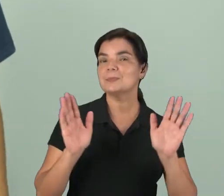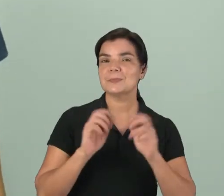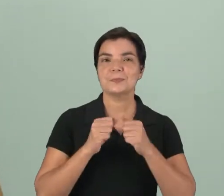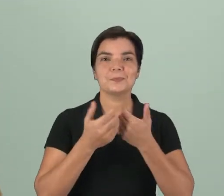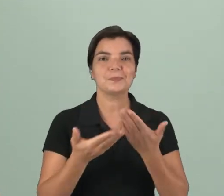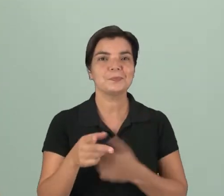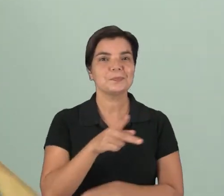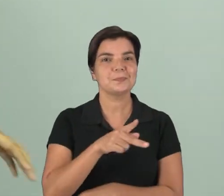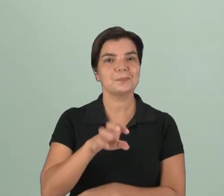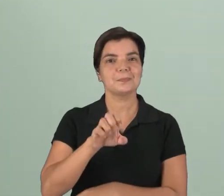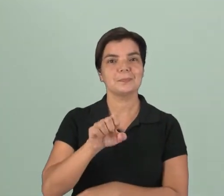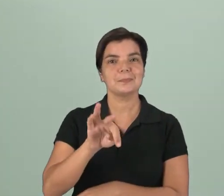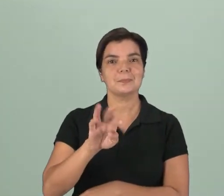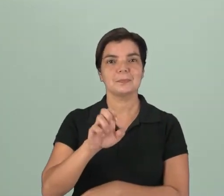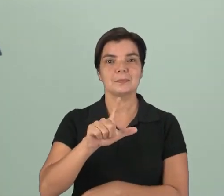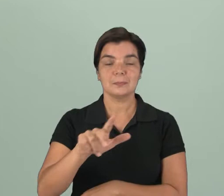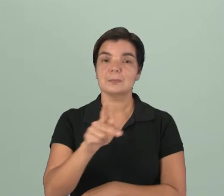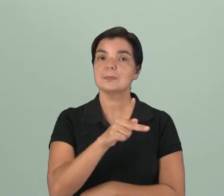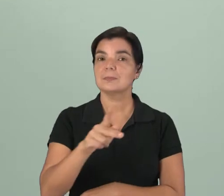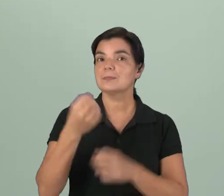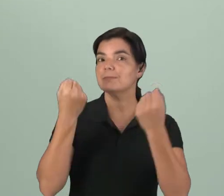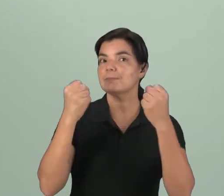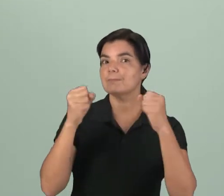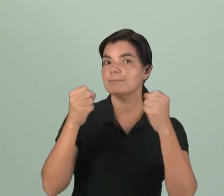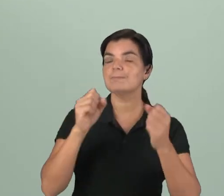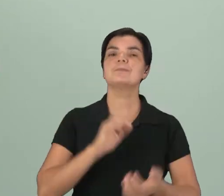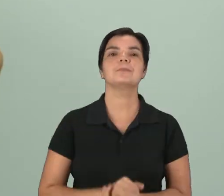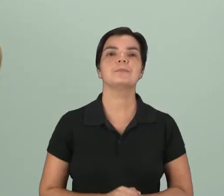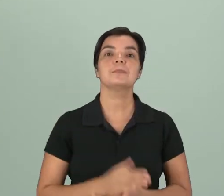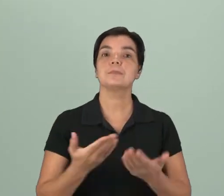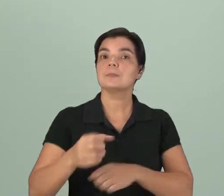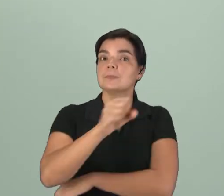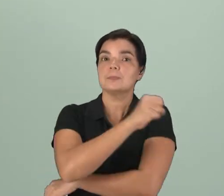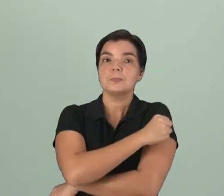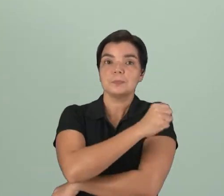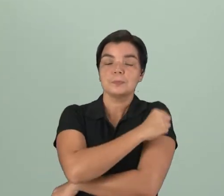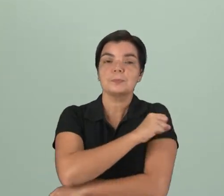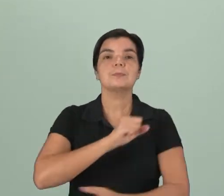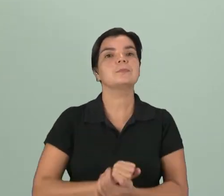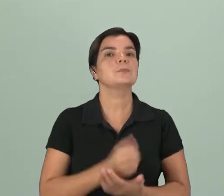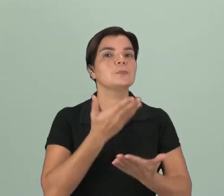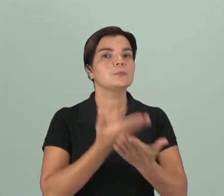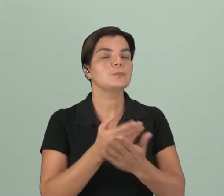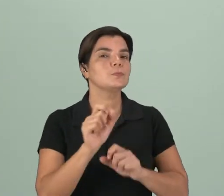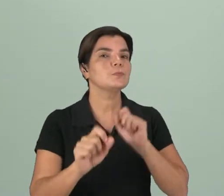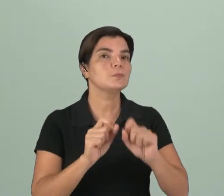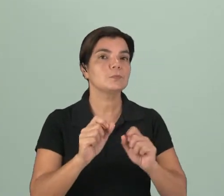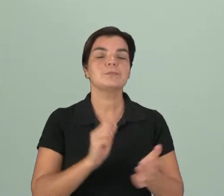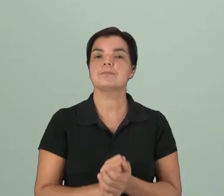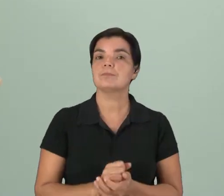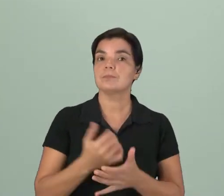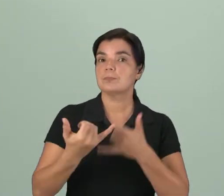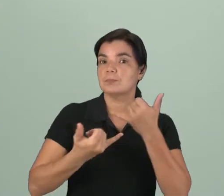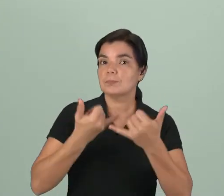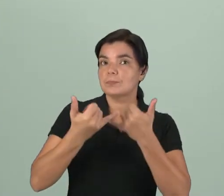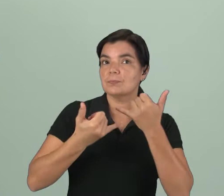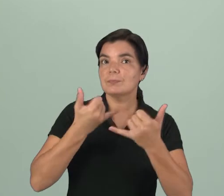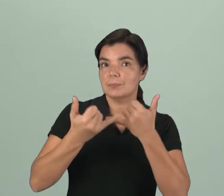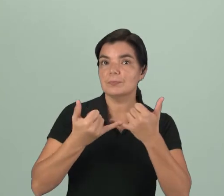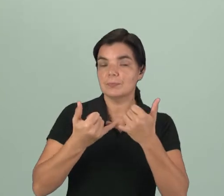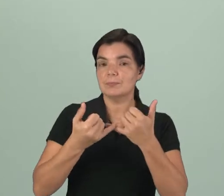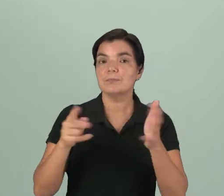Olá, tudo bem? Eu sou a professora Estela, professora de Educação Física, e para o 8º ano nós vamos ver um pouquinho sobre os jogos